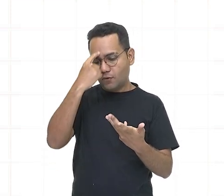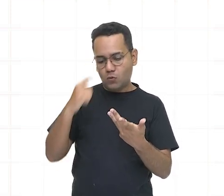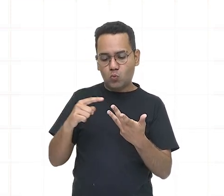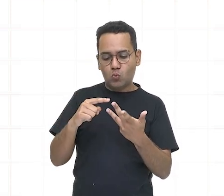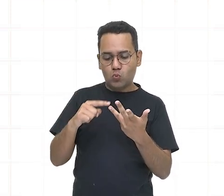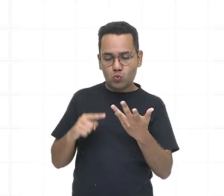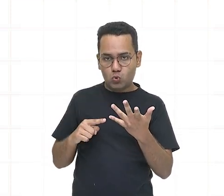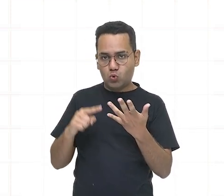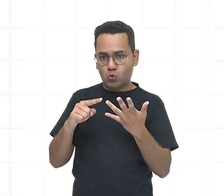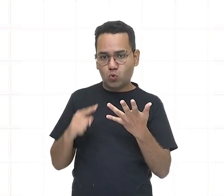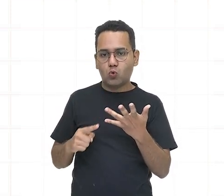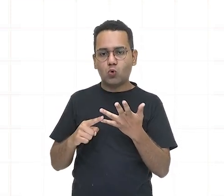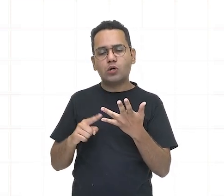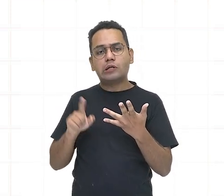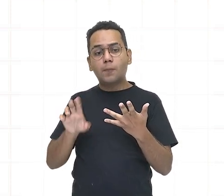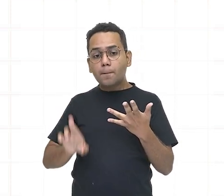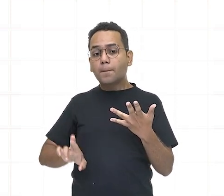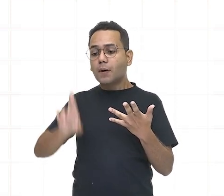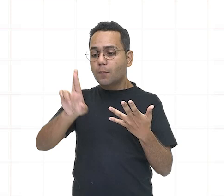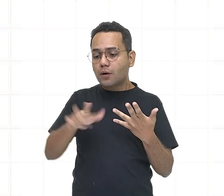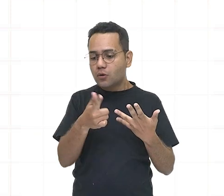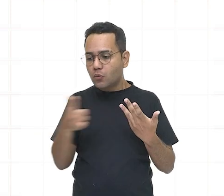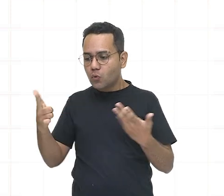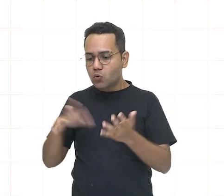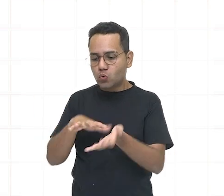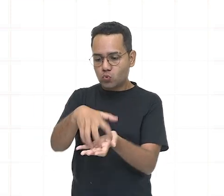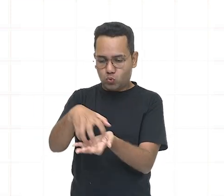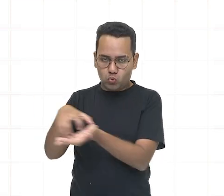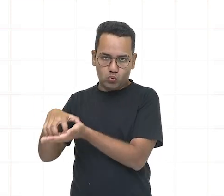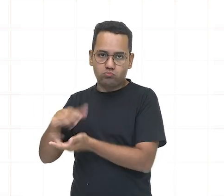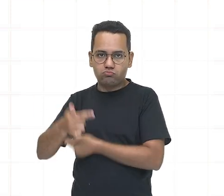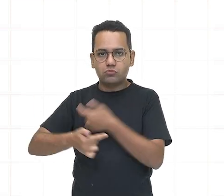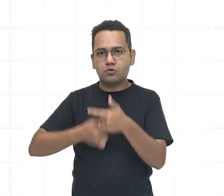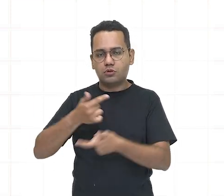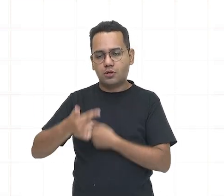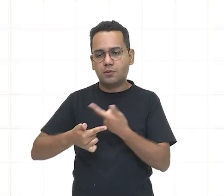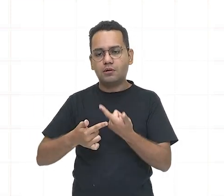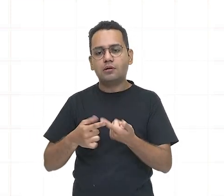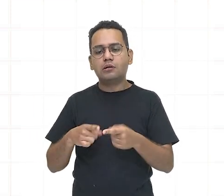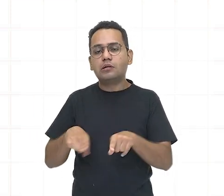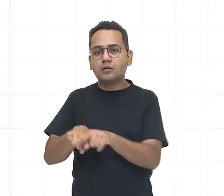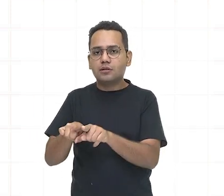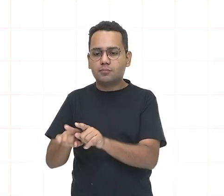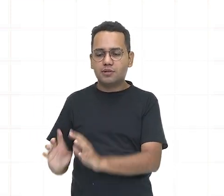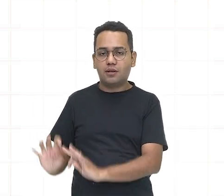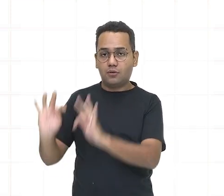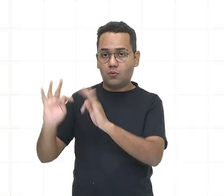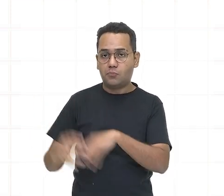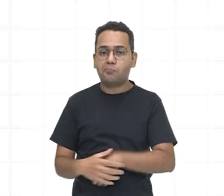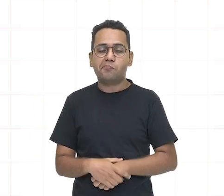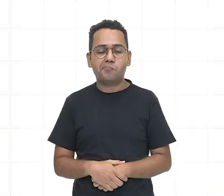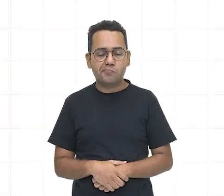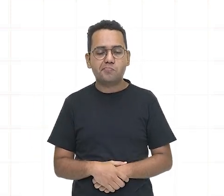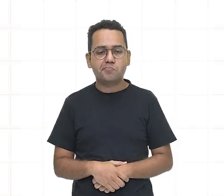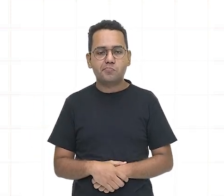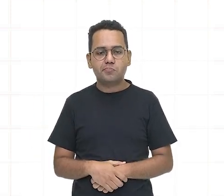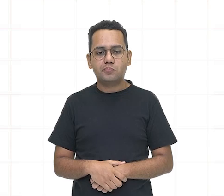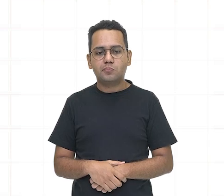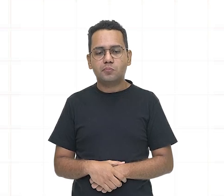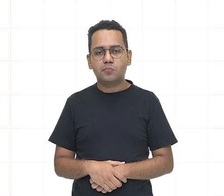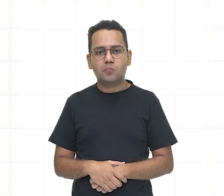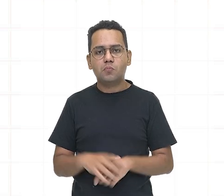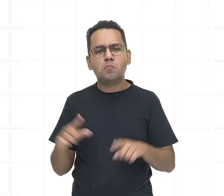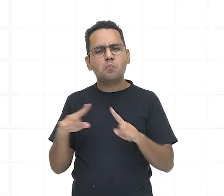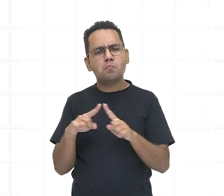liderando aí em vários setores industriais, principalmente, e, consequentemente, na parte tecnológica. Muitas indústrias,